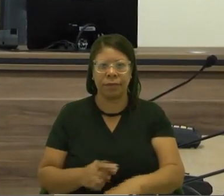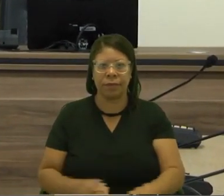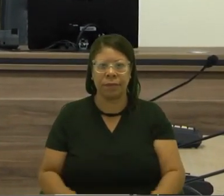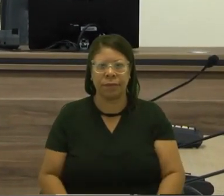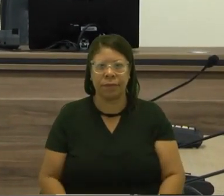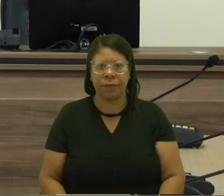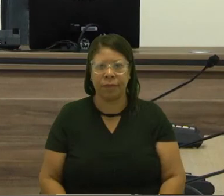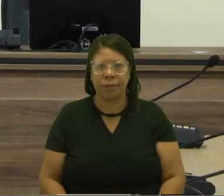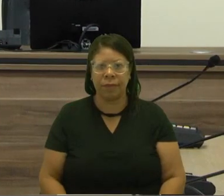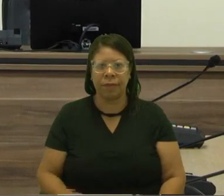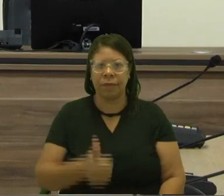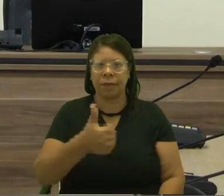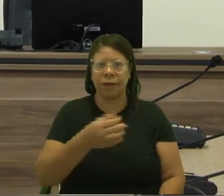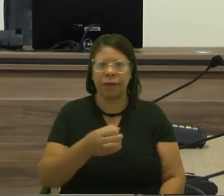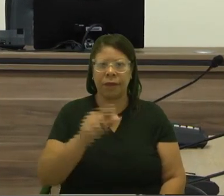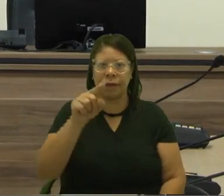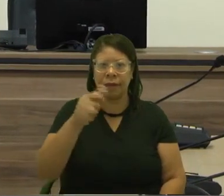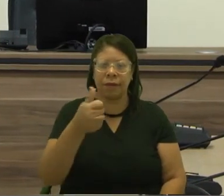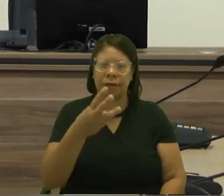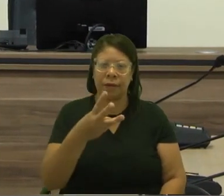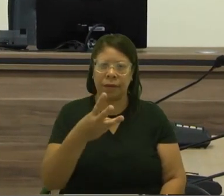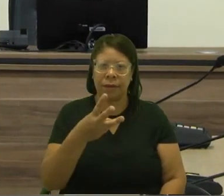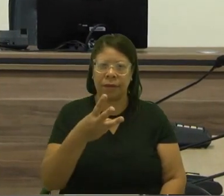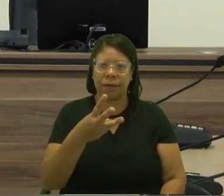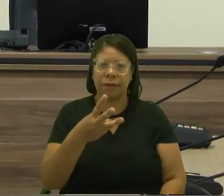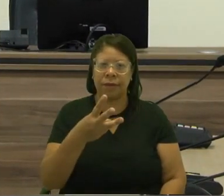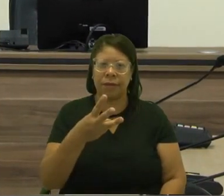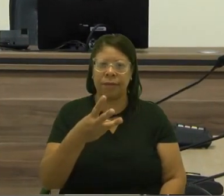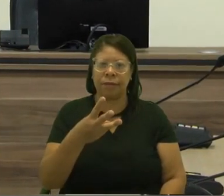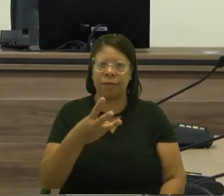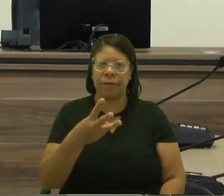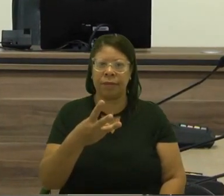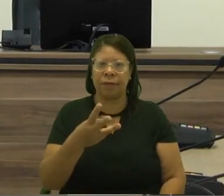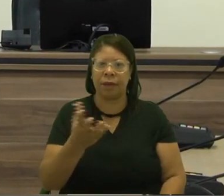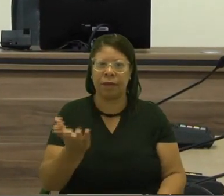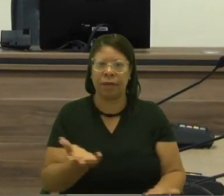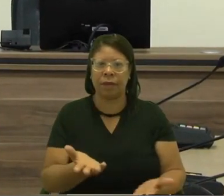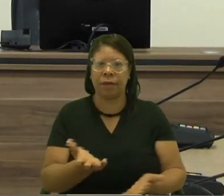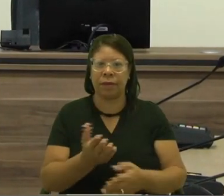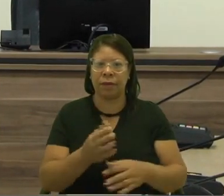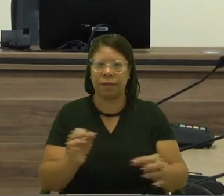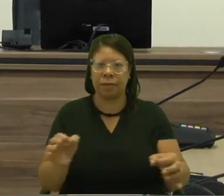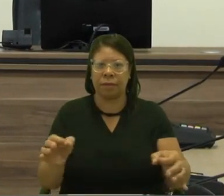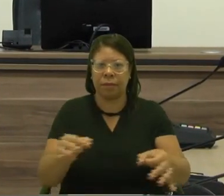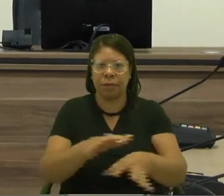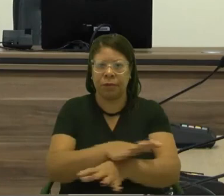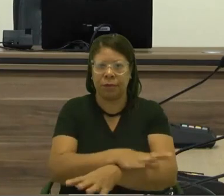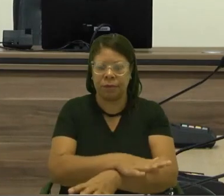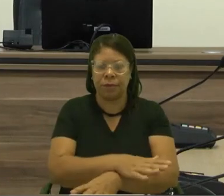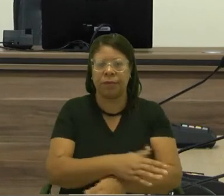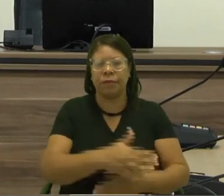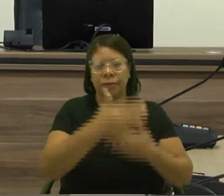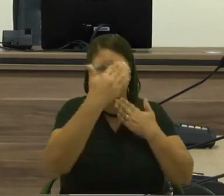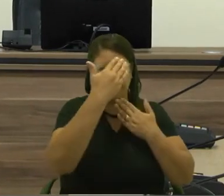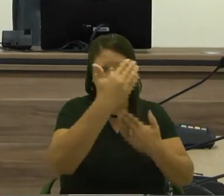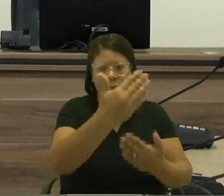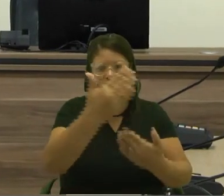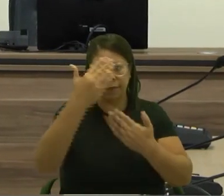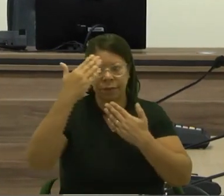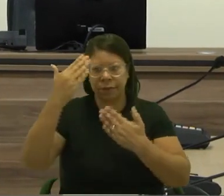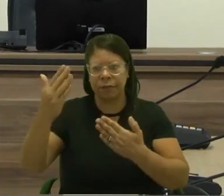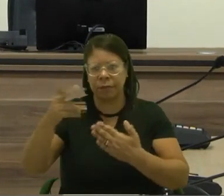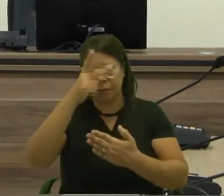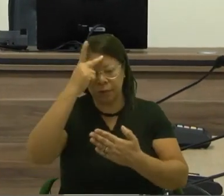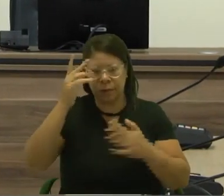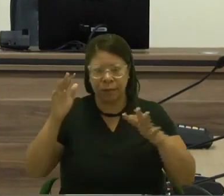às 10h13. Declaro encerrado a audiência pública. Eu queria estar agradecendo a presença de todos os servidores